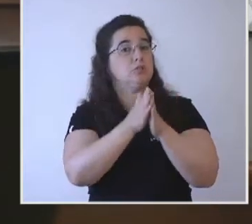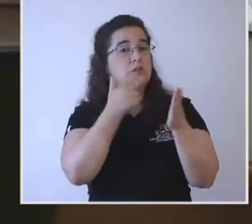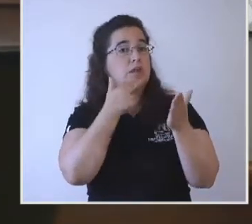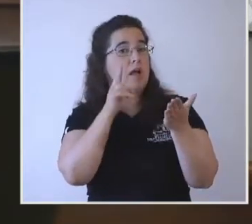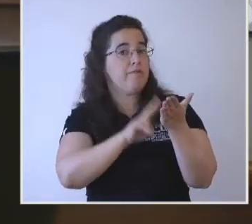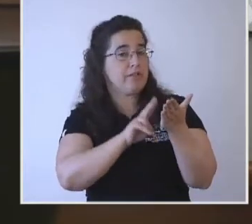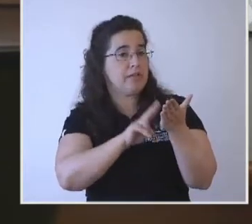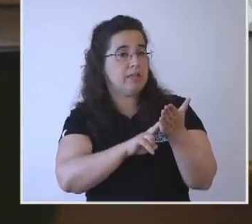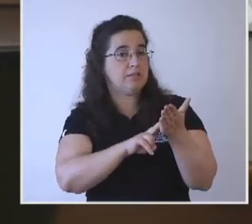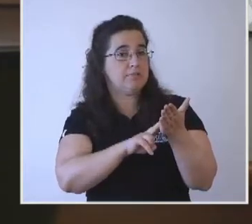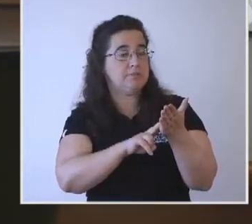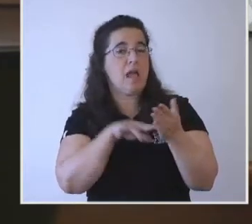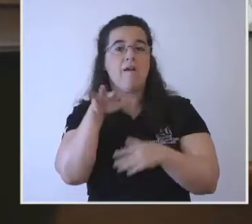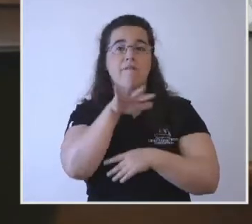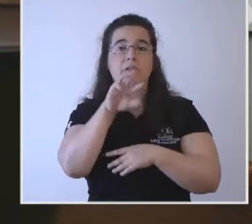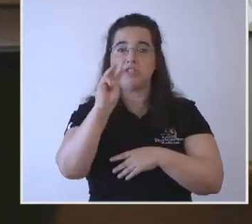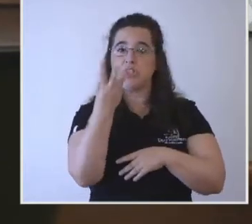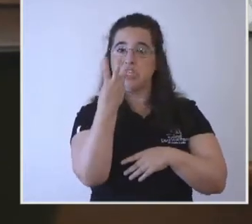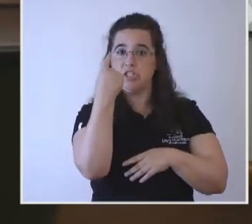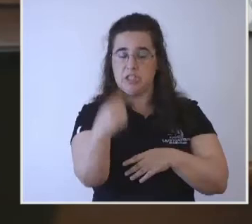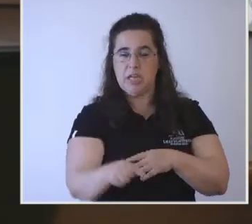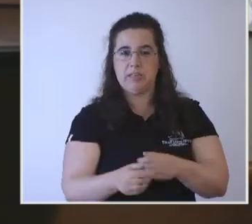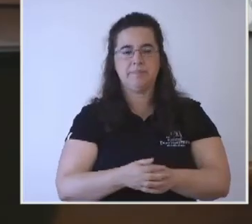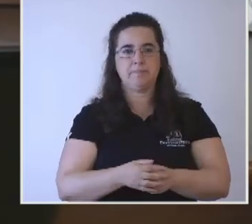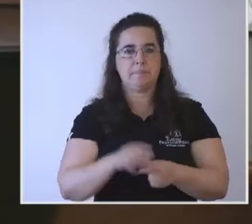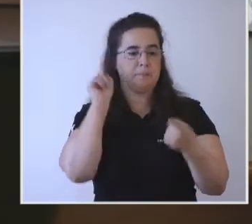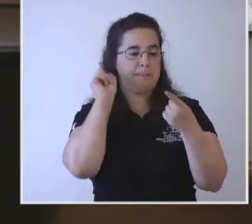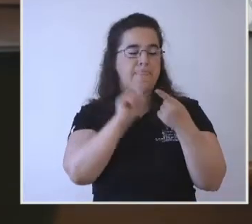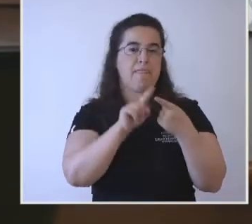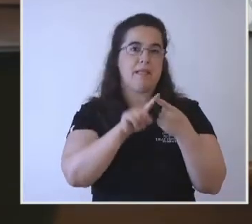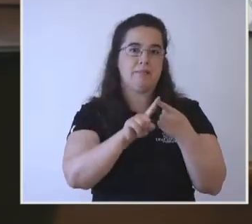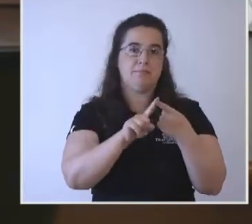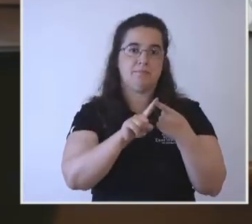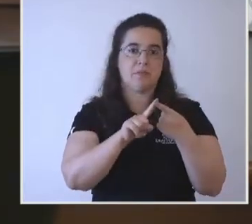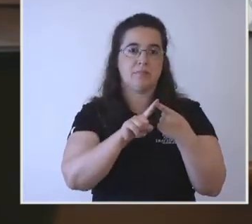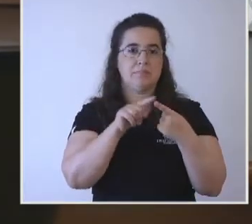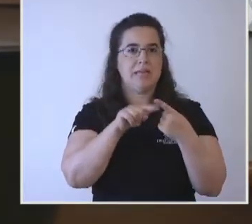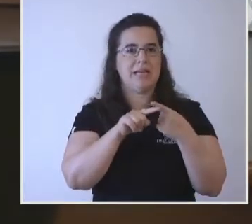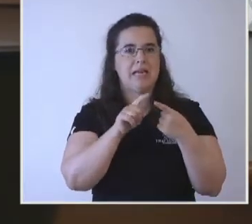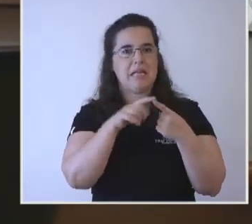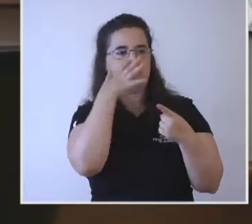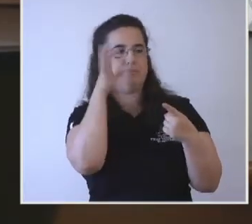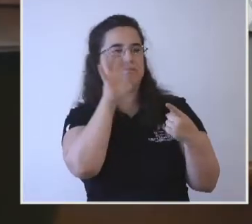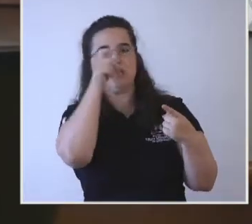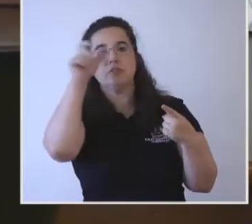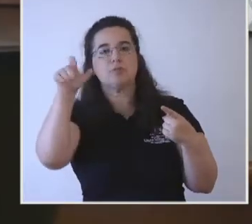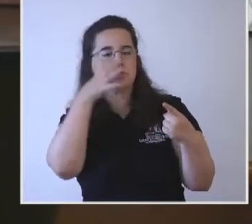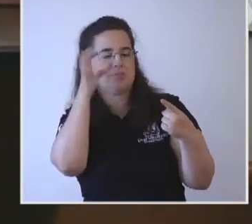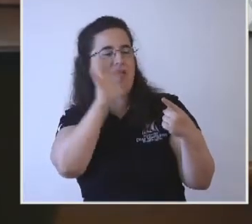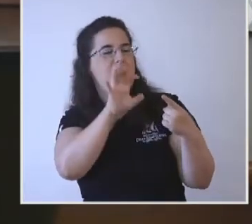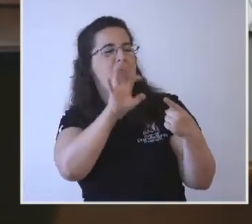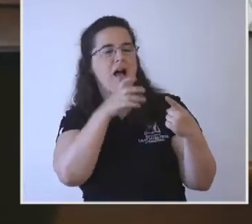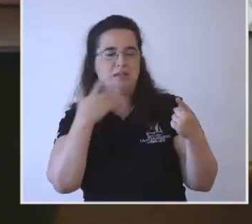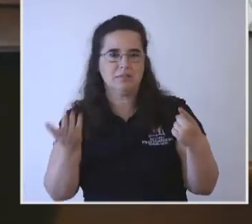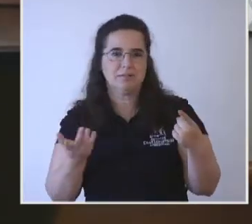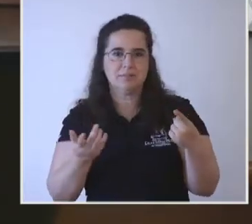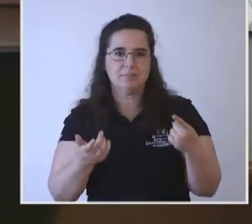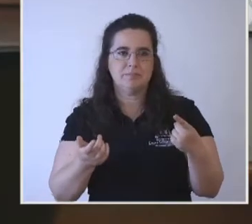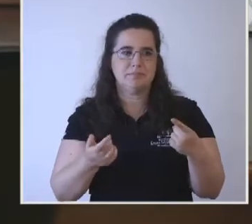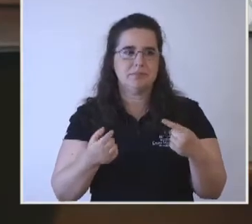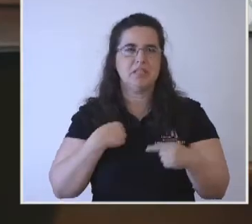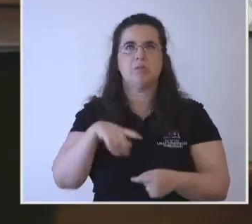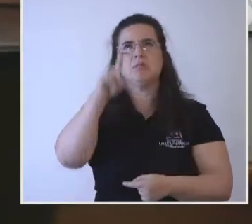passa por 3 fases. Numa primeira fase, ela é ridicularizada. E eu lembro-me, e ainda hoje